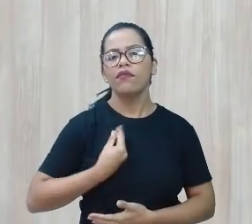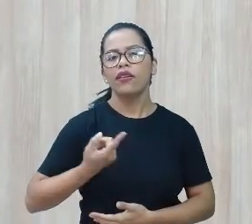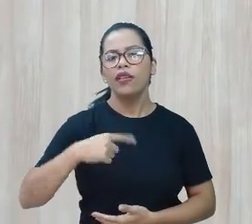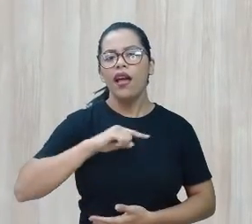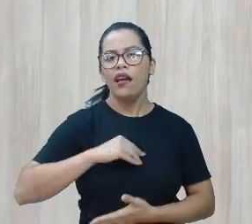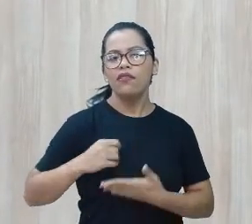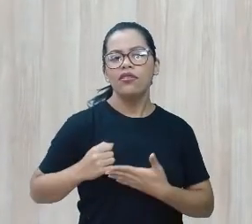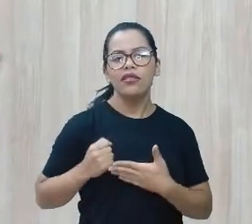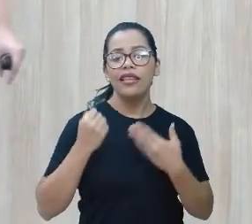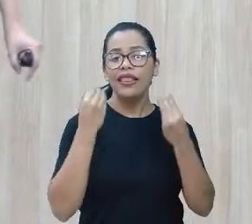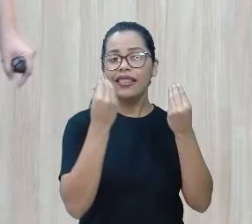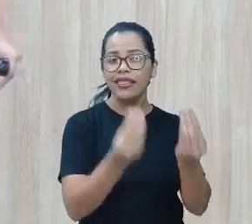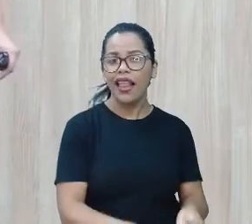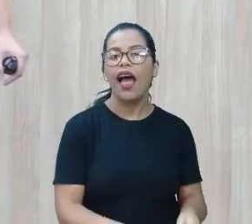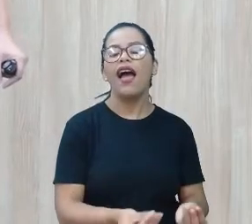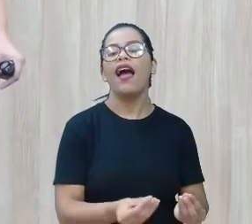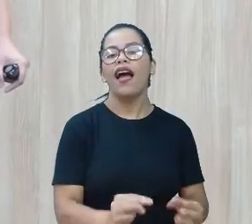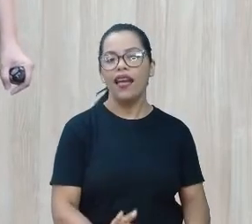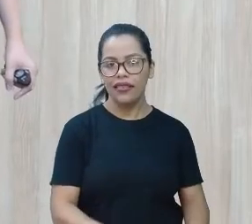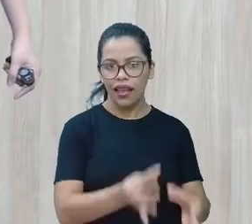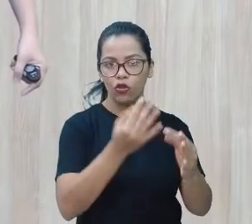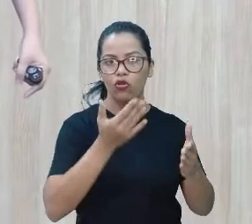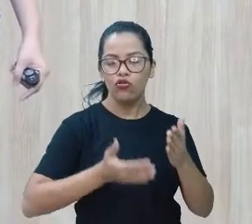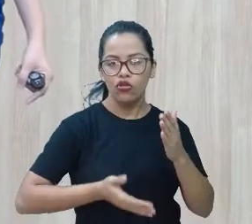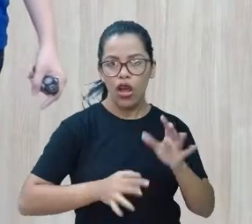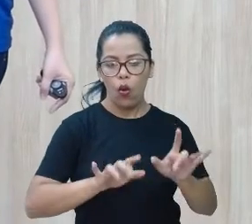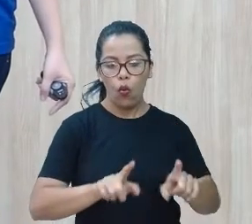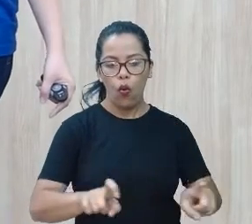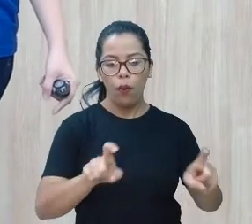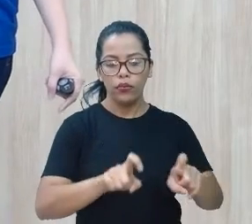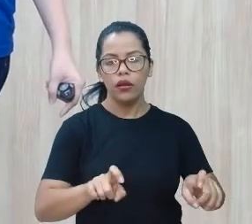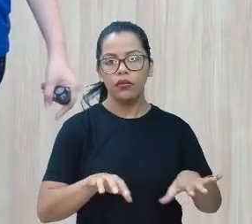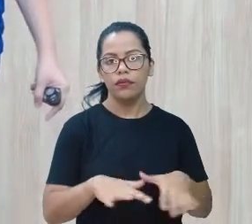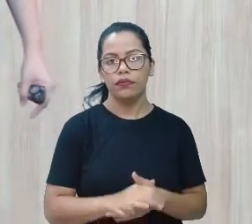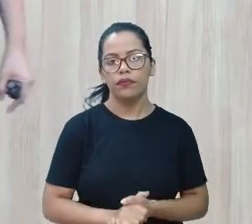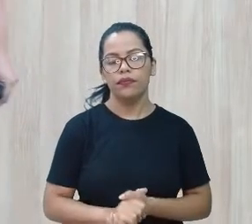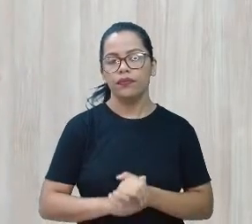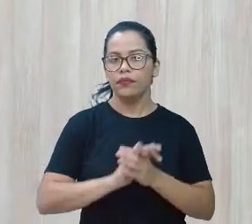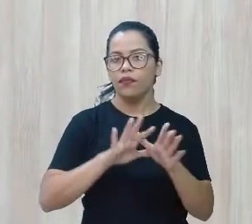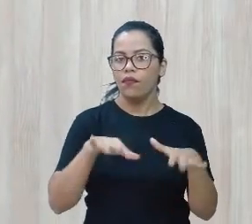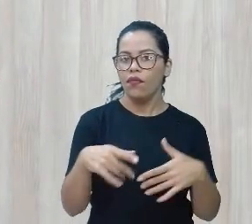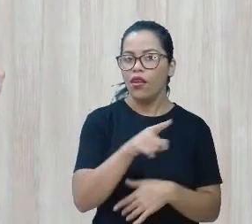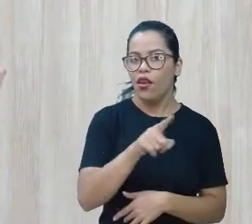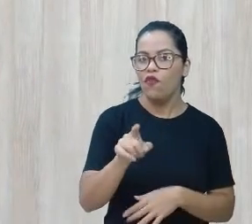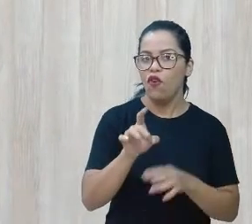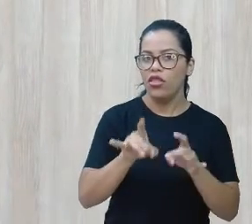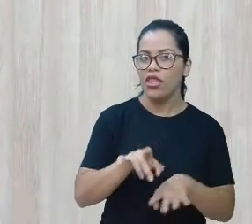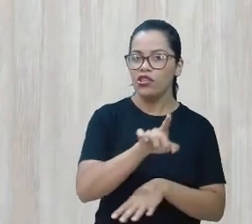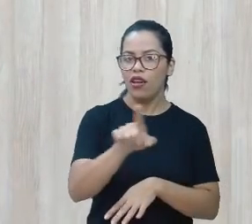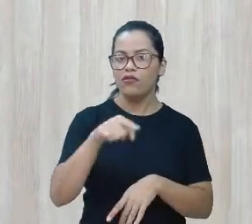Em contrapartida, será que existe alguma maneira, vou deixar vocês com essa pulga atrás da orelha aí, será que